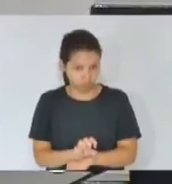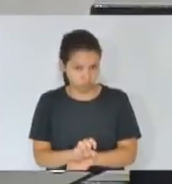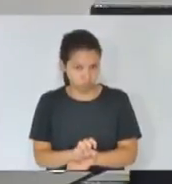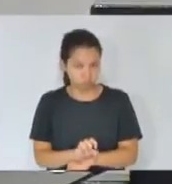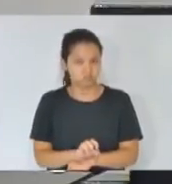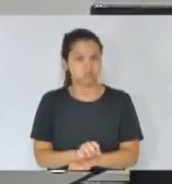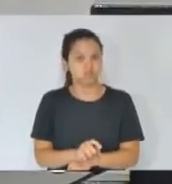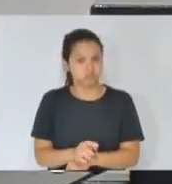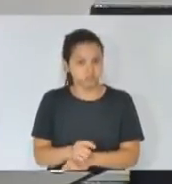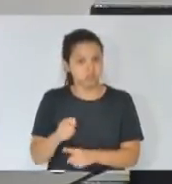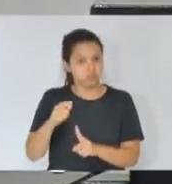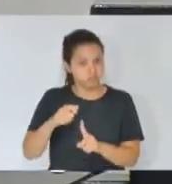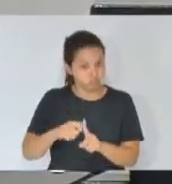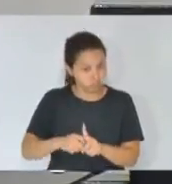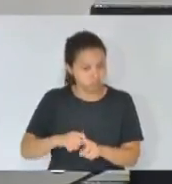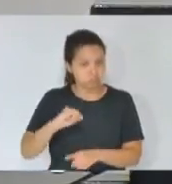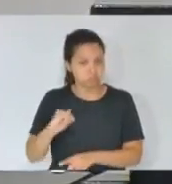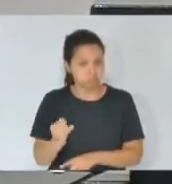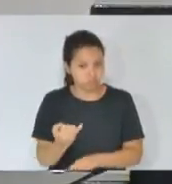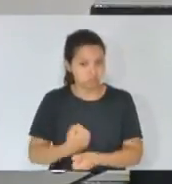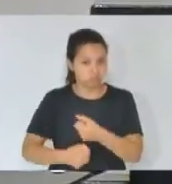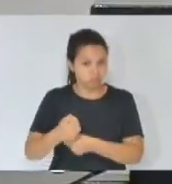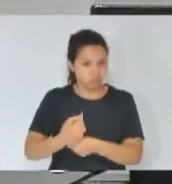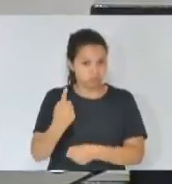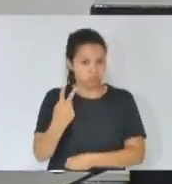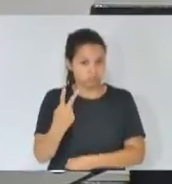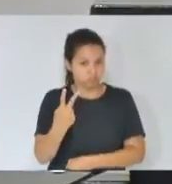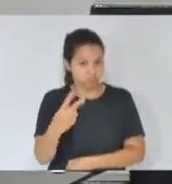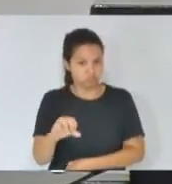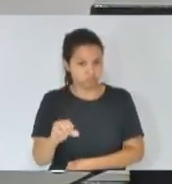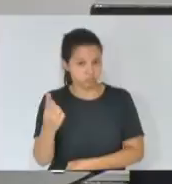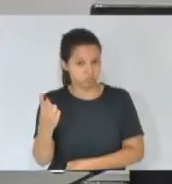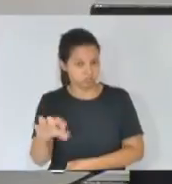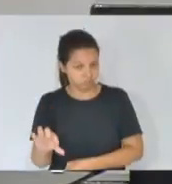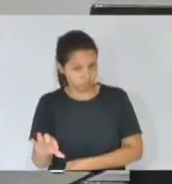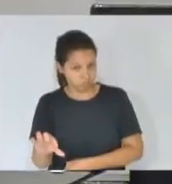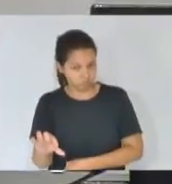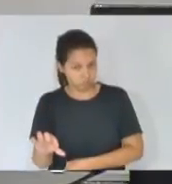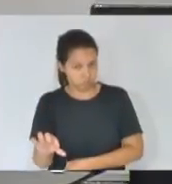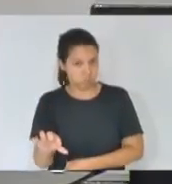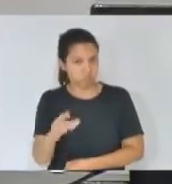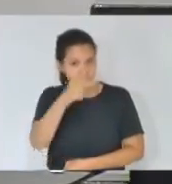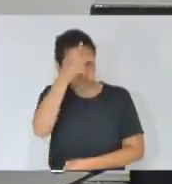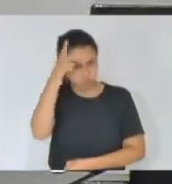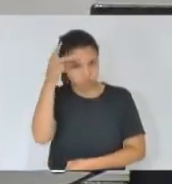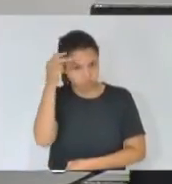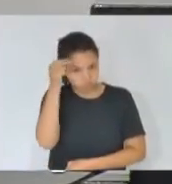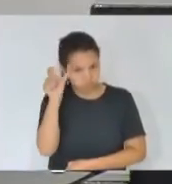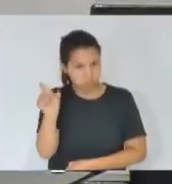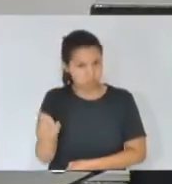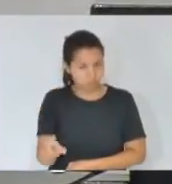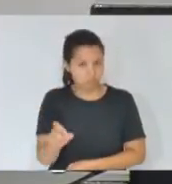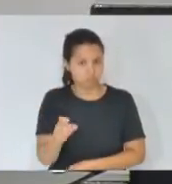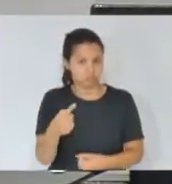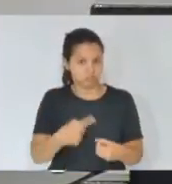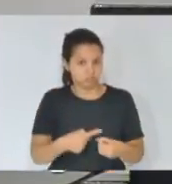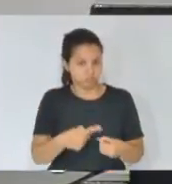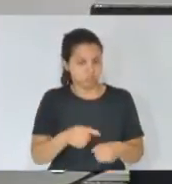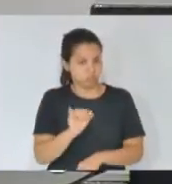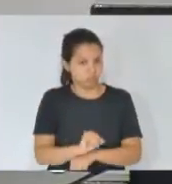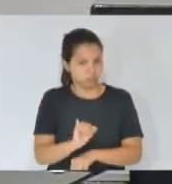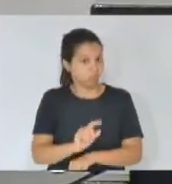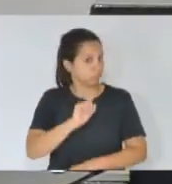ano passado, um prefeito de uma cidade do tamanho do Itajaí não consegue falar com o governador.